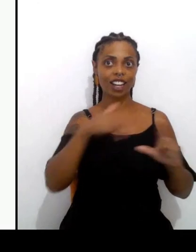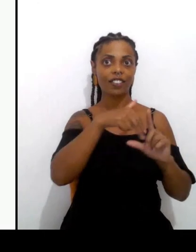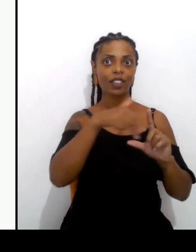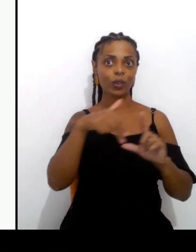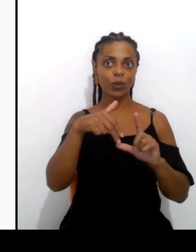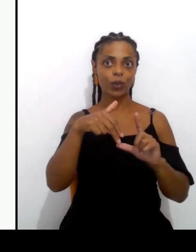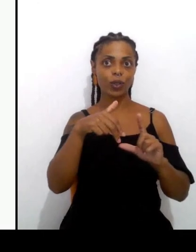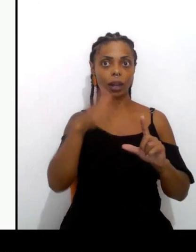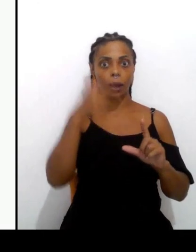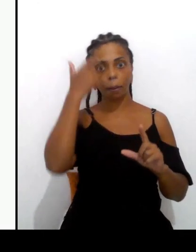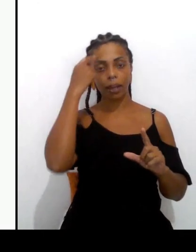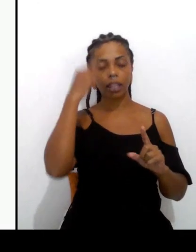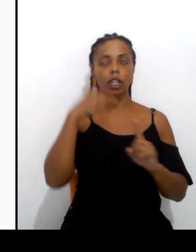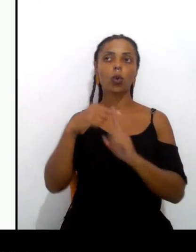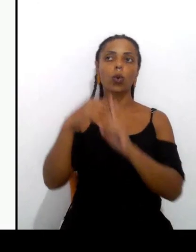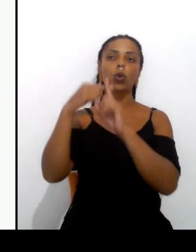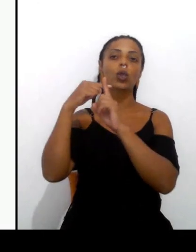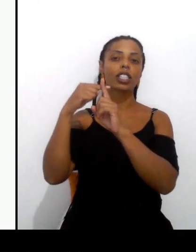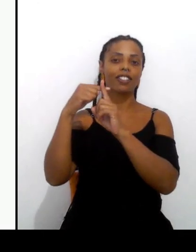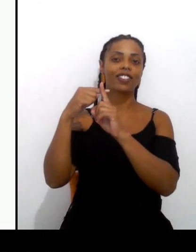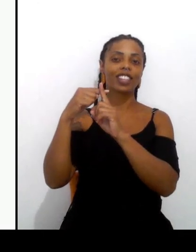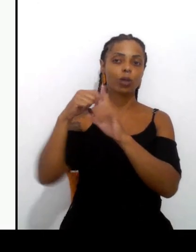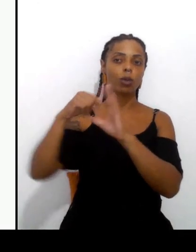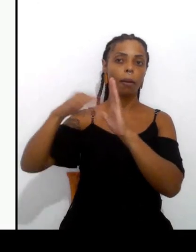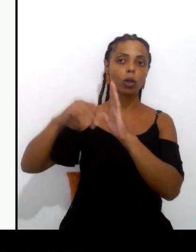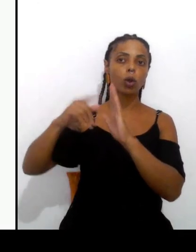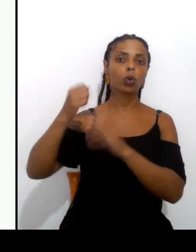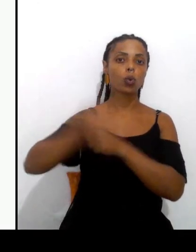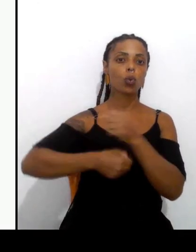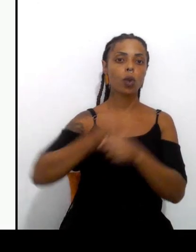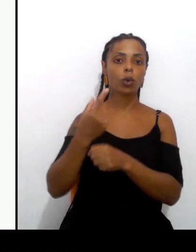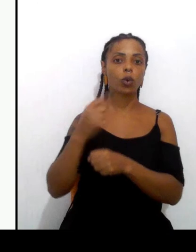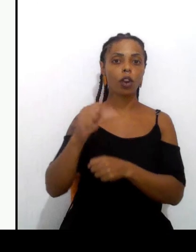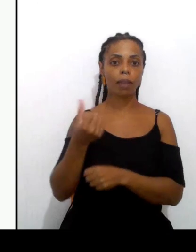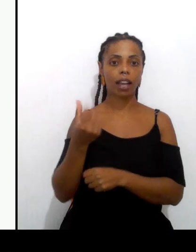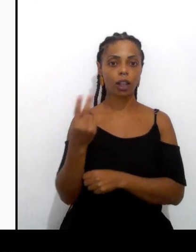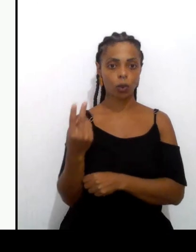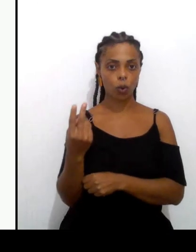na crucifixo de 1962 que está no próximo slide